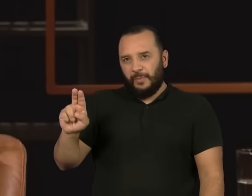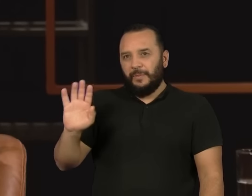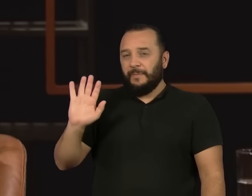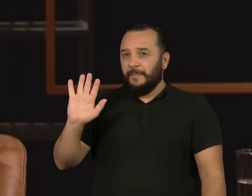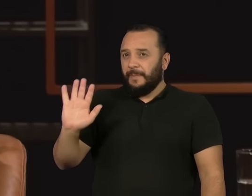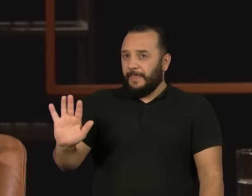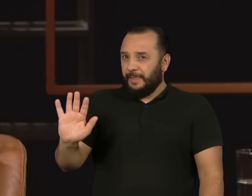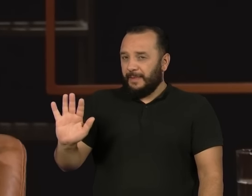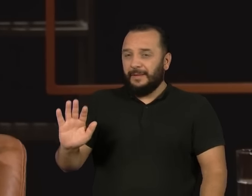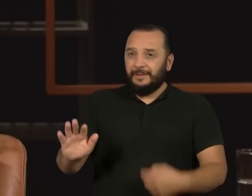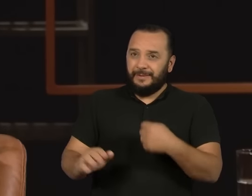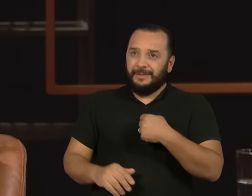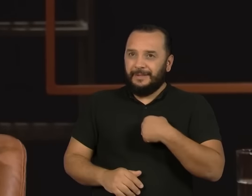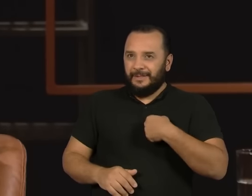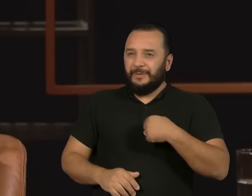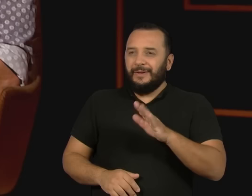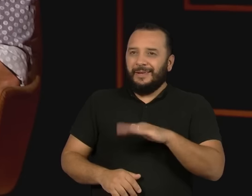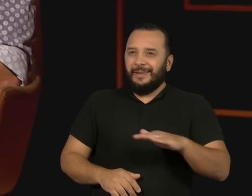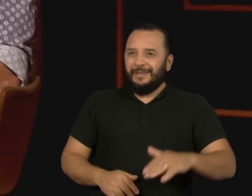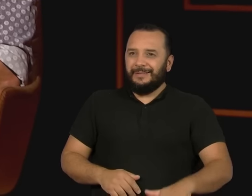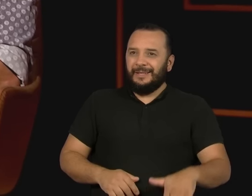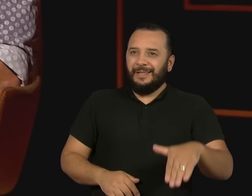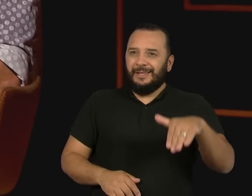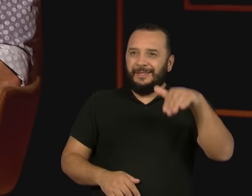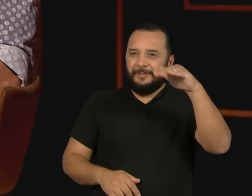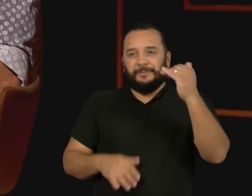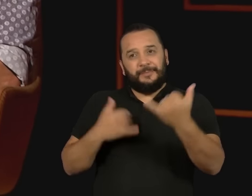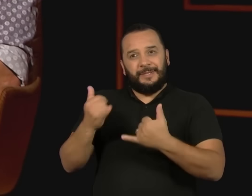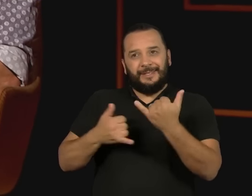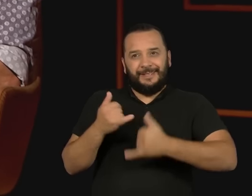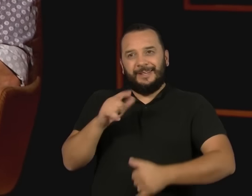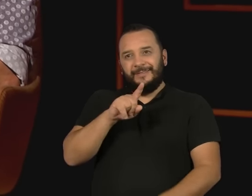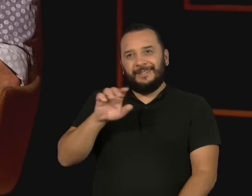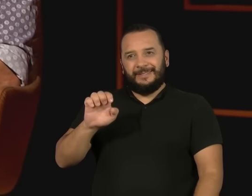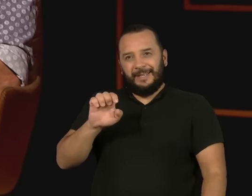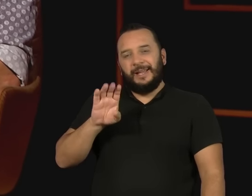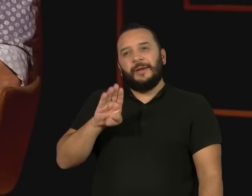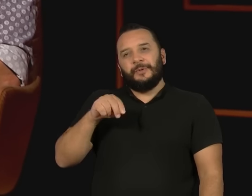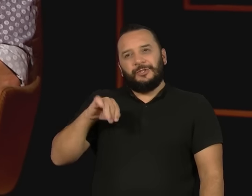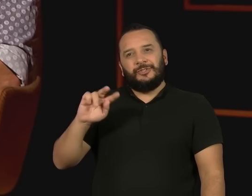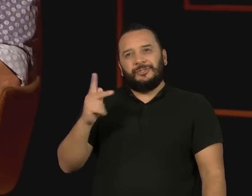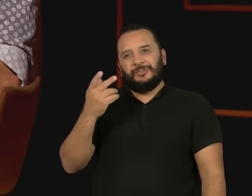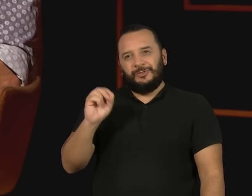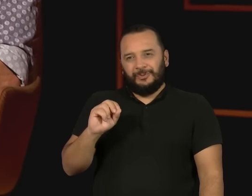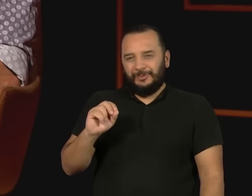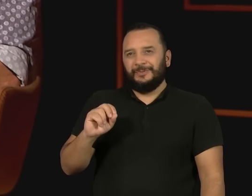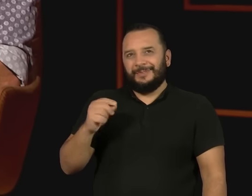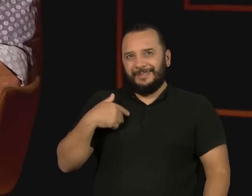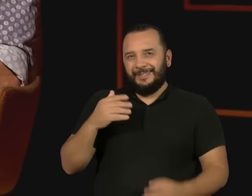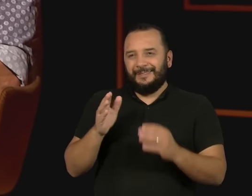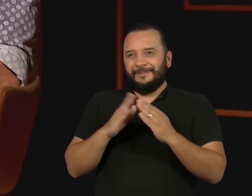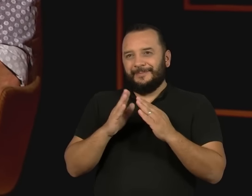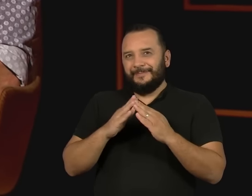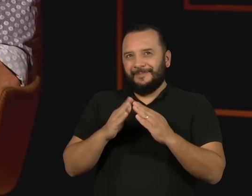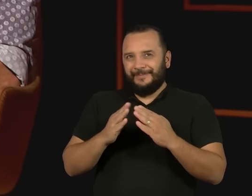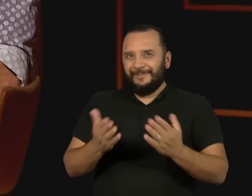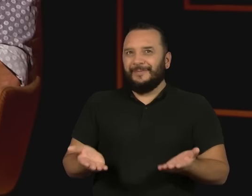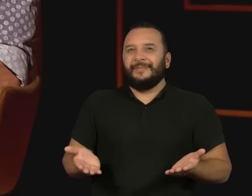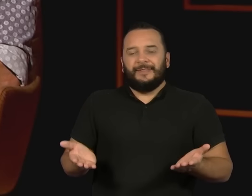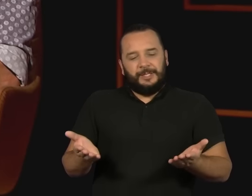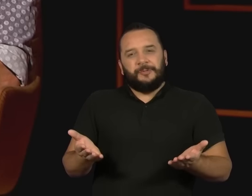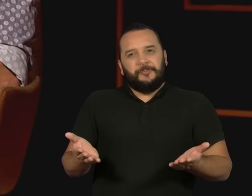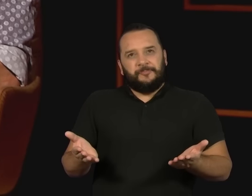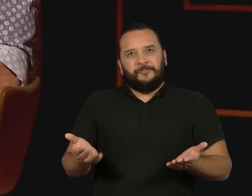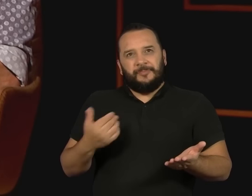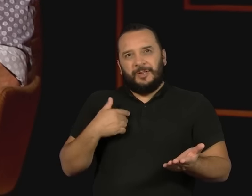eu, já desde criança, já brincava de Zé Bonitinho em casa, né? Eu lembro que eu